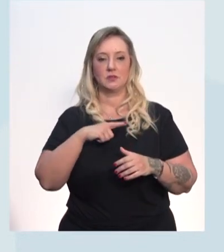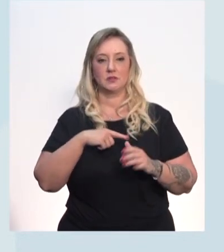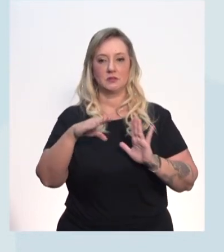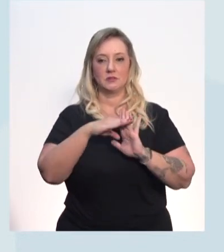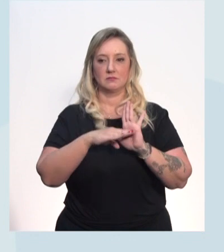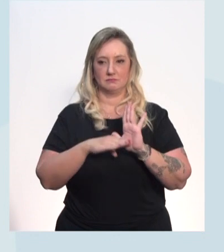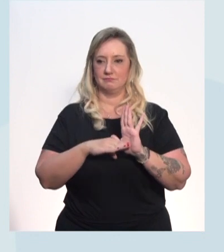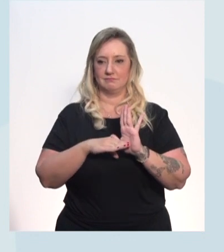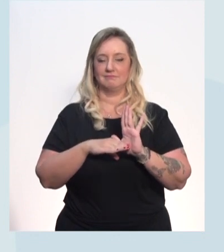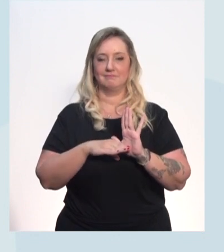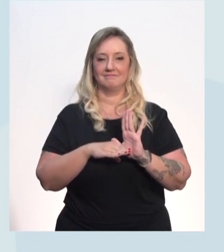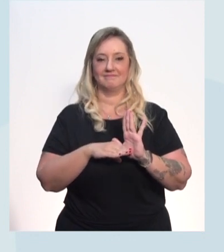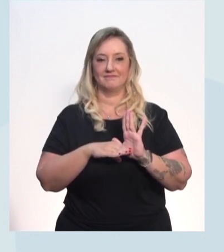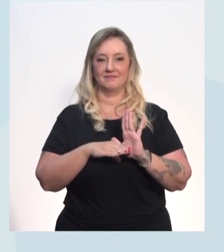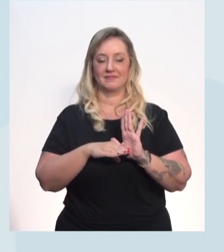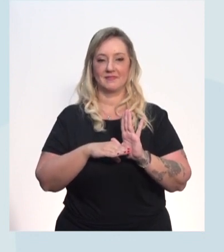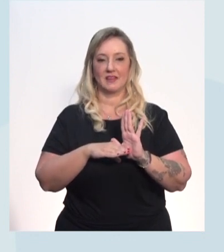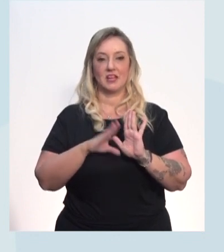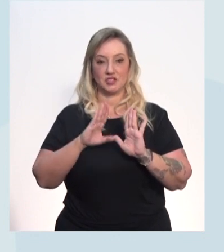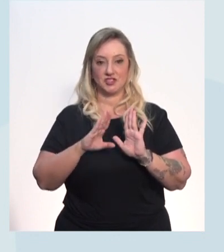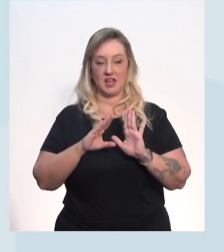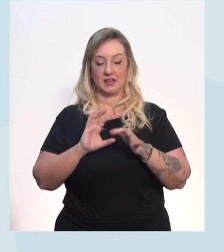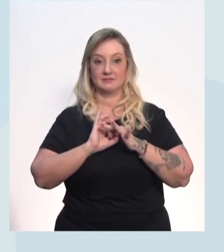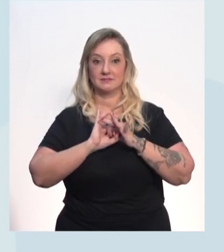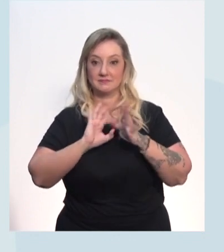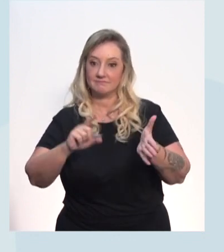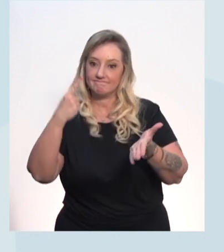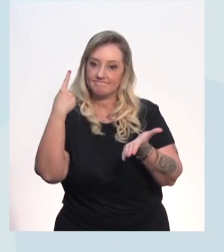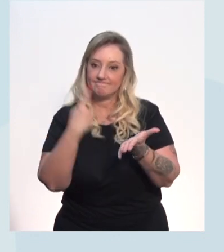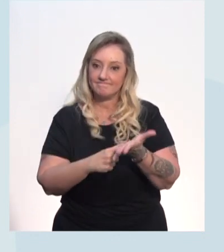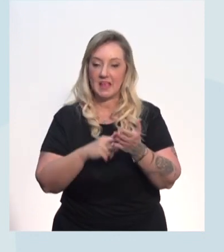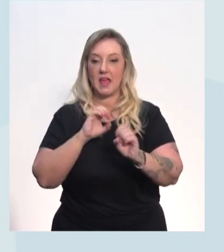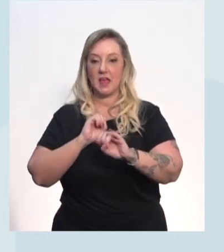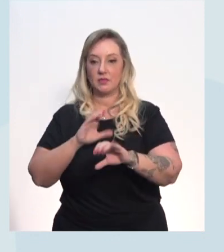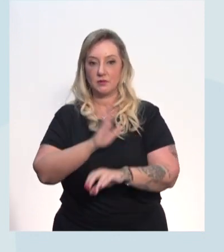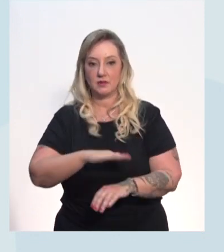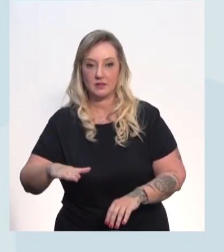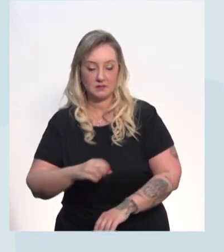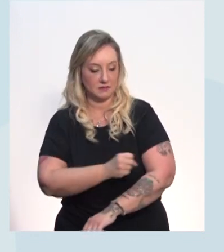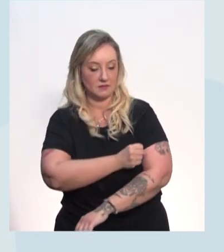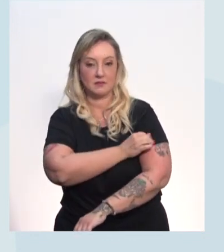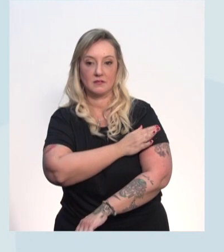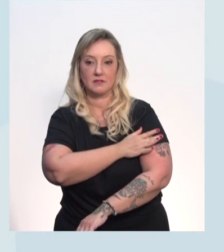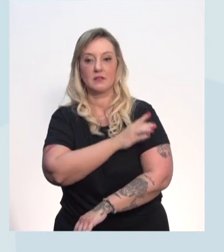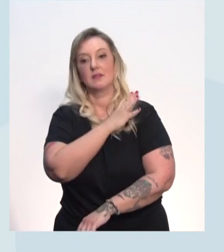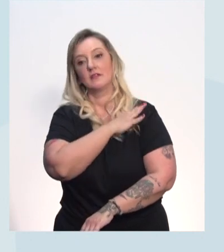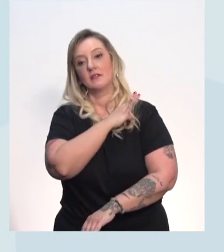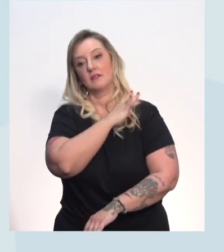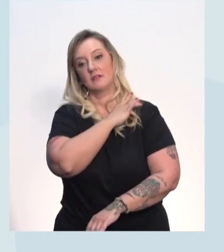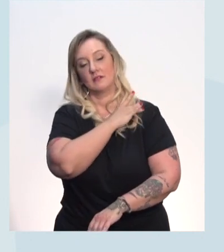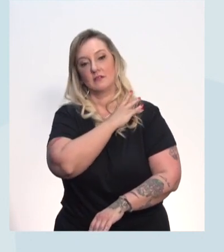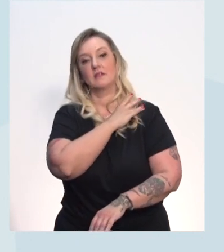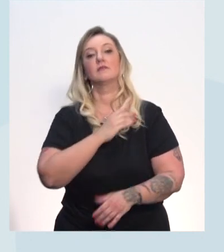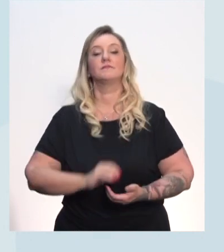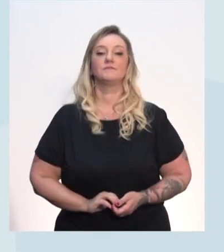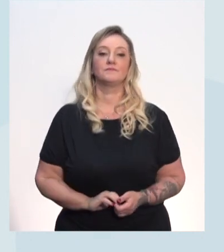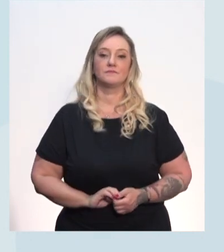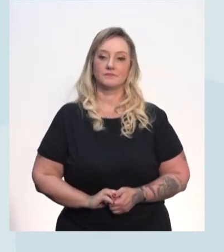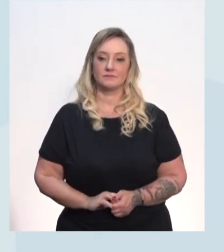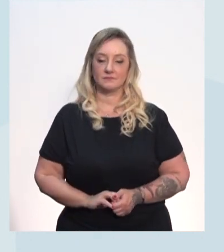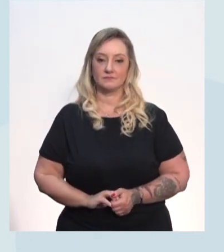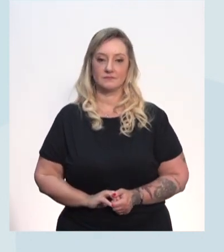série de pautas que foram disponibilizadas. E nós organizamos em temas, claro que sempre